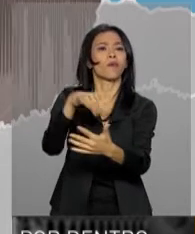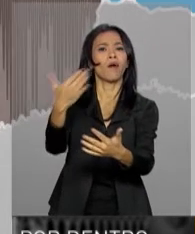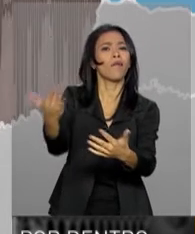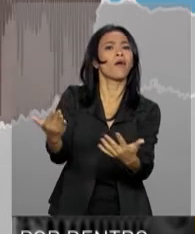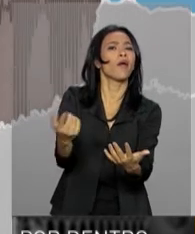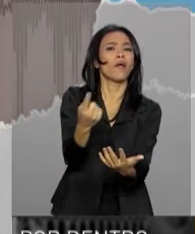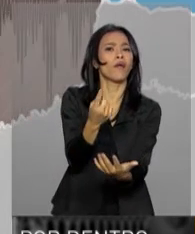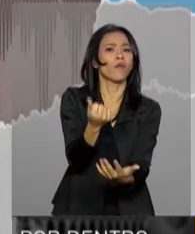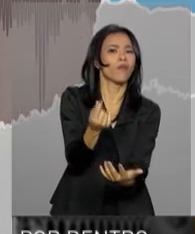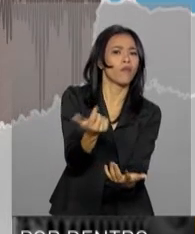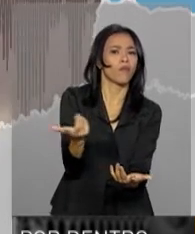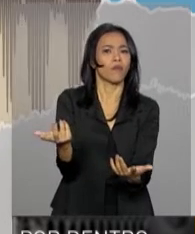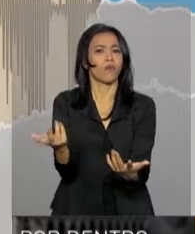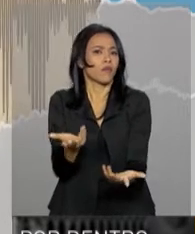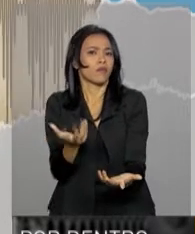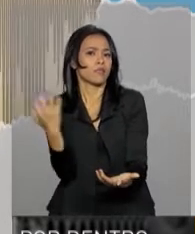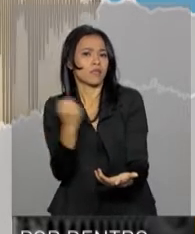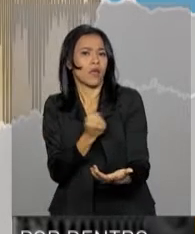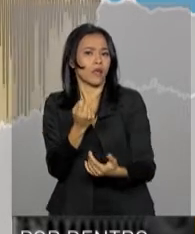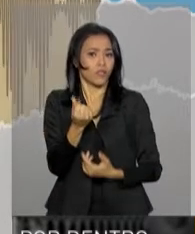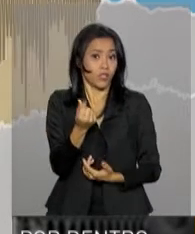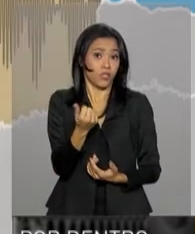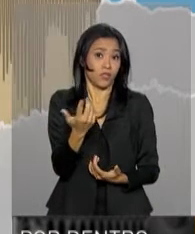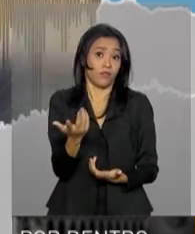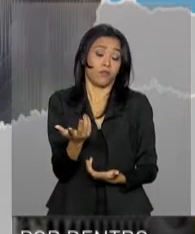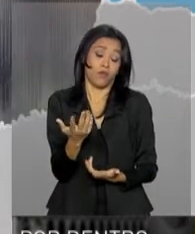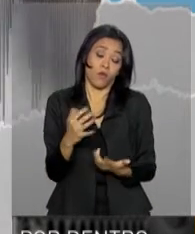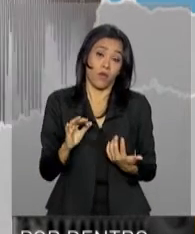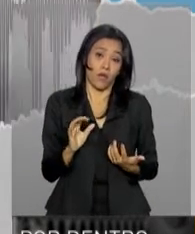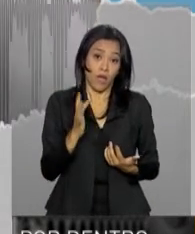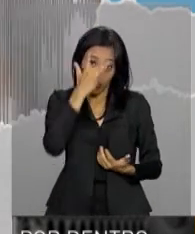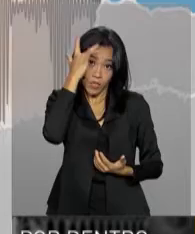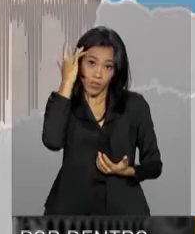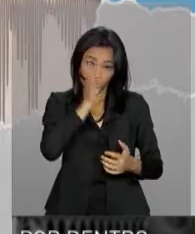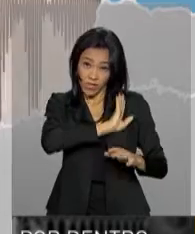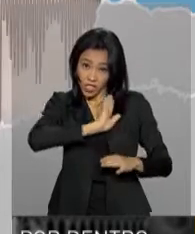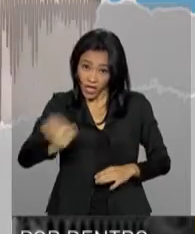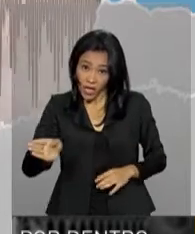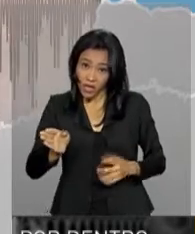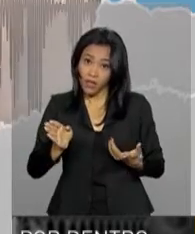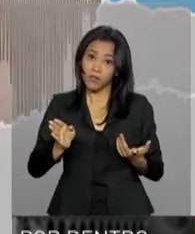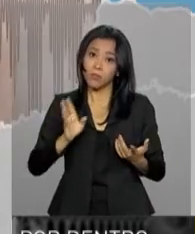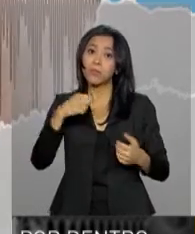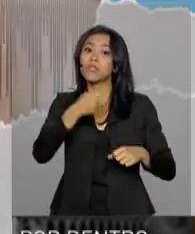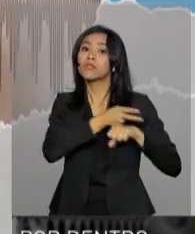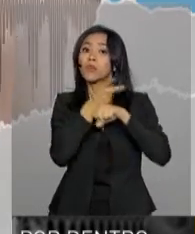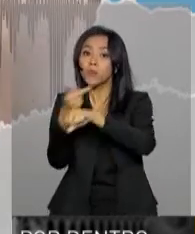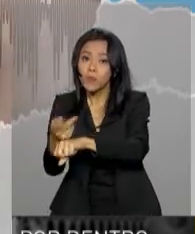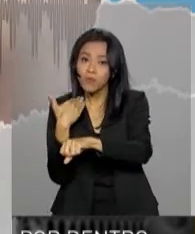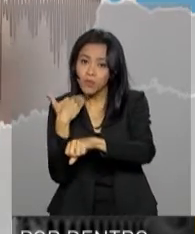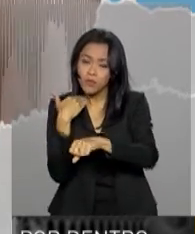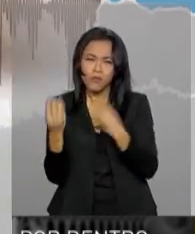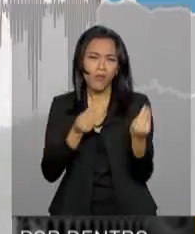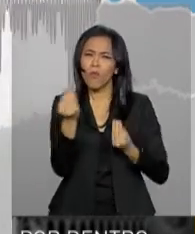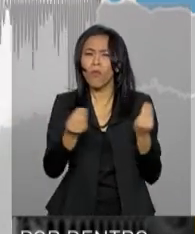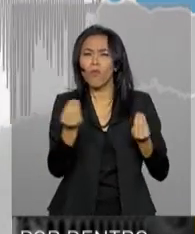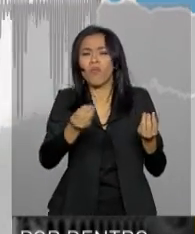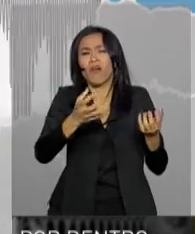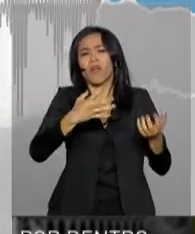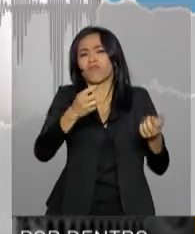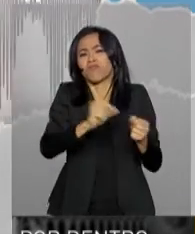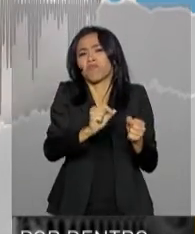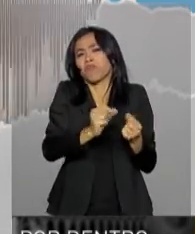desse rendimento desse tac e também a pessoa vai direto para a conta tem que buscar é como é que funciona melhor